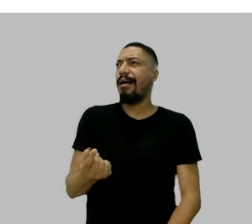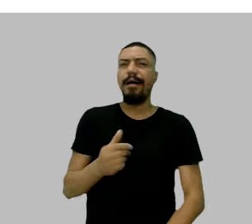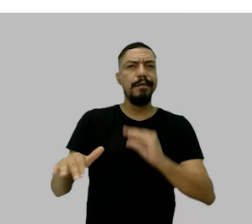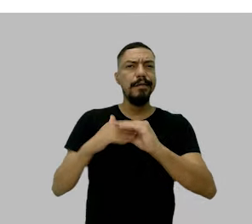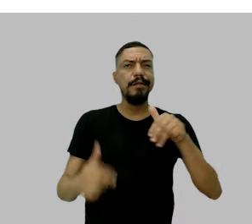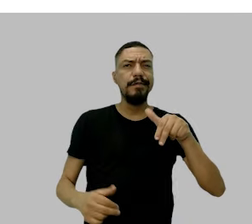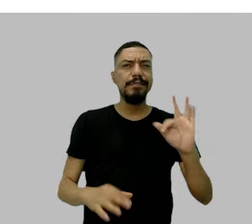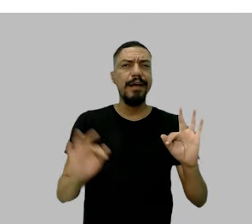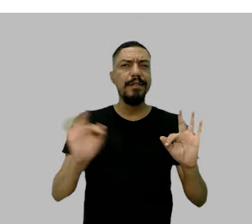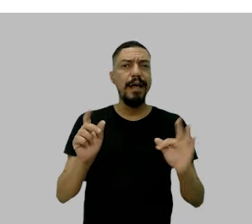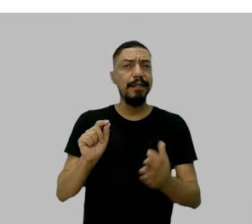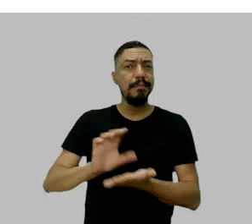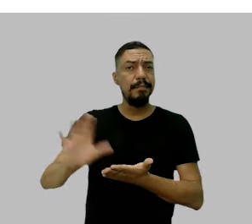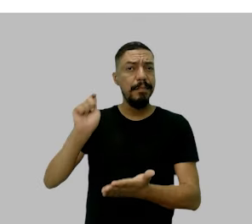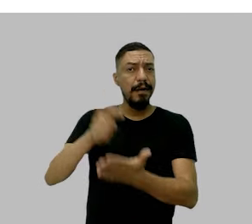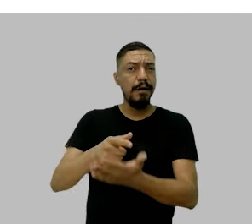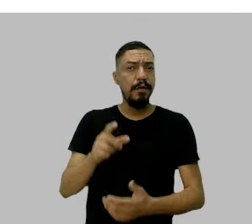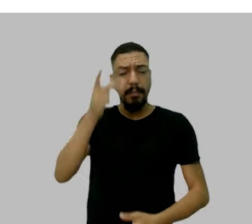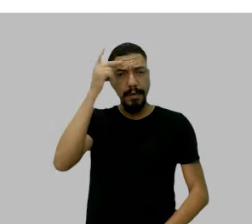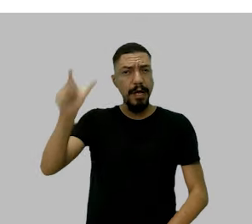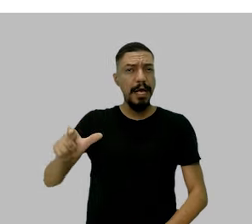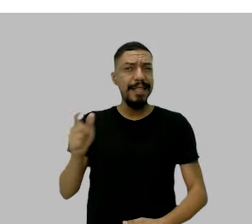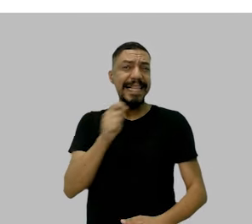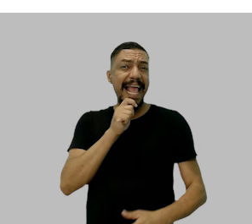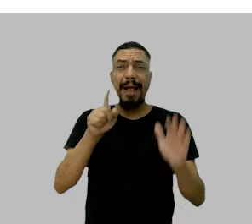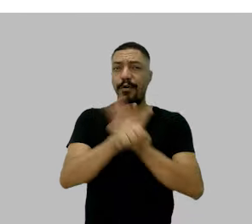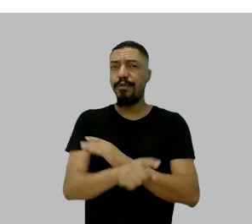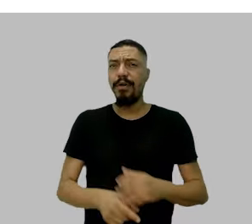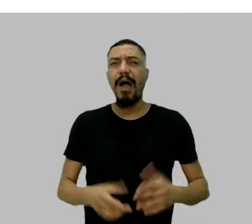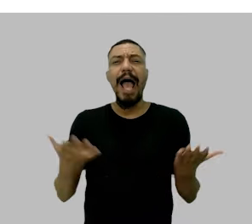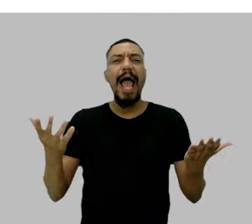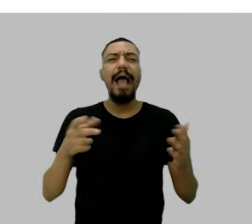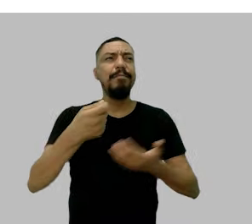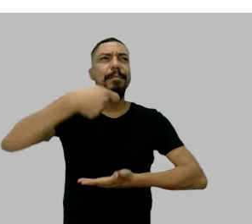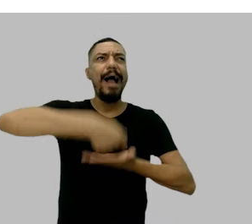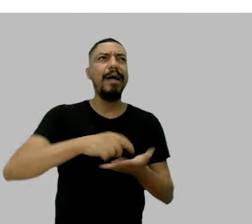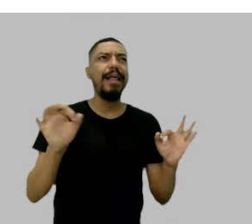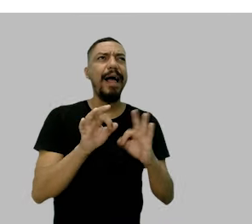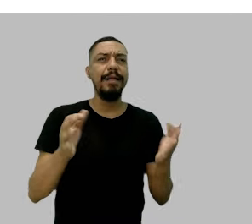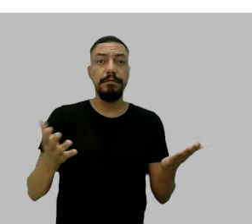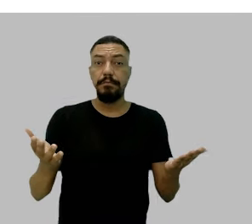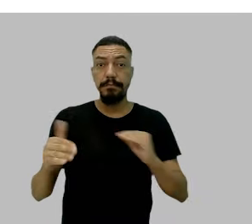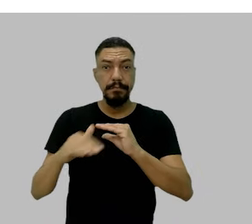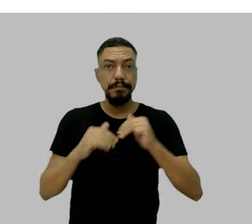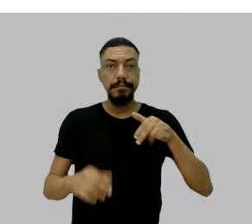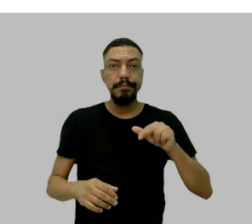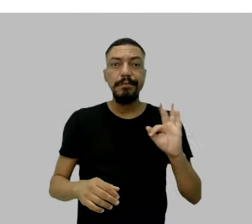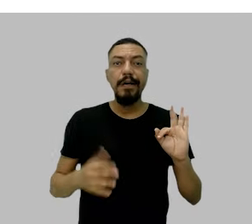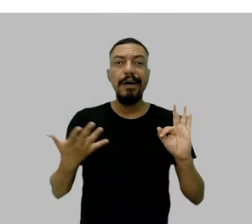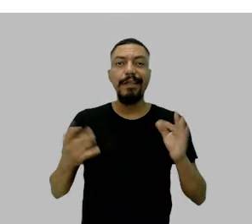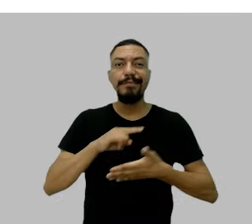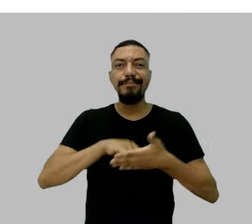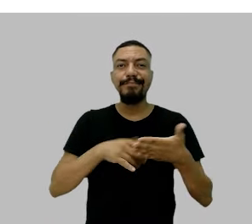isso que eu não paguei. Ou a pessoa te pergunta, Denise, por que você não me pagou? Porque você não me mandou a sua nota, eu só posso te pagar quando